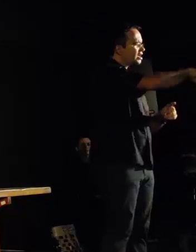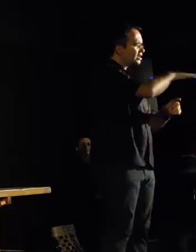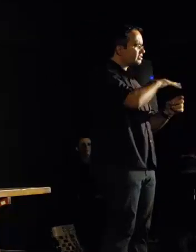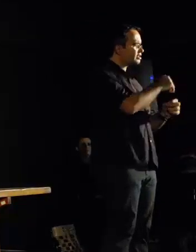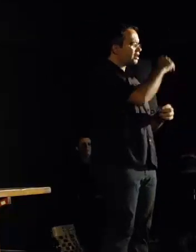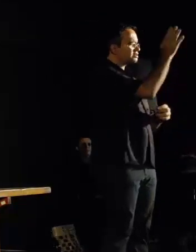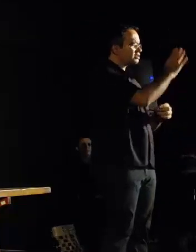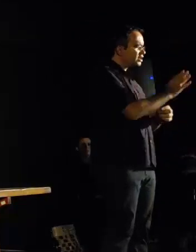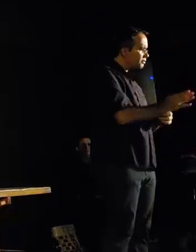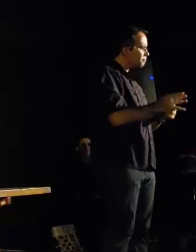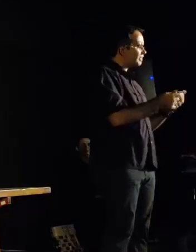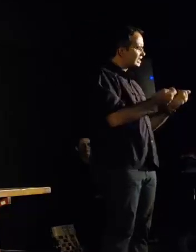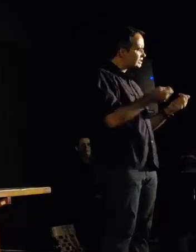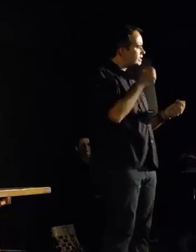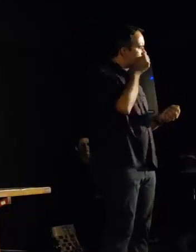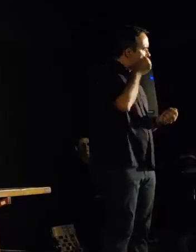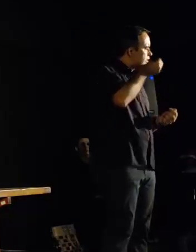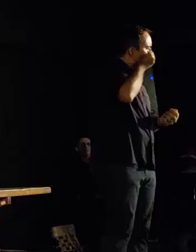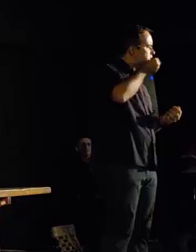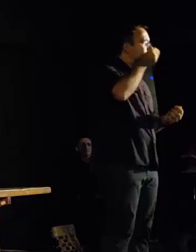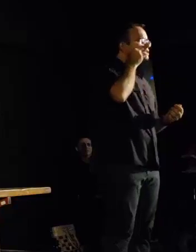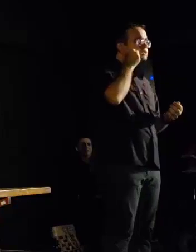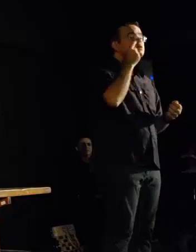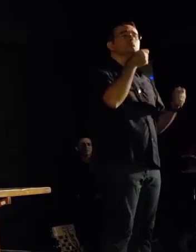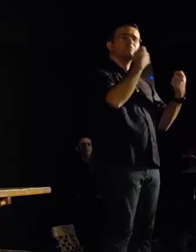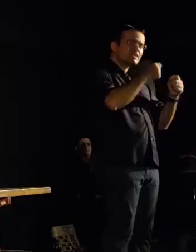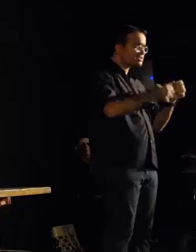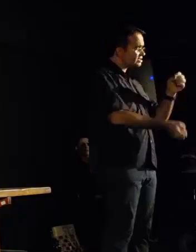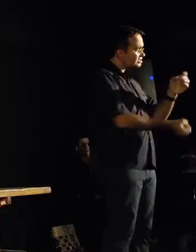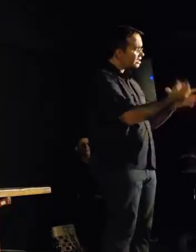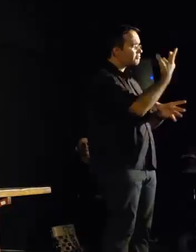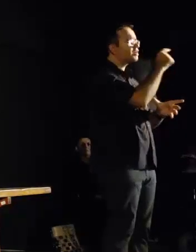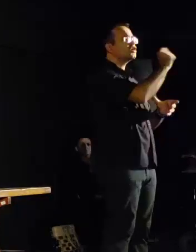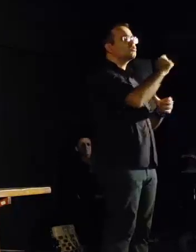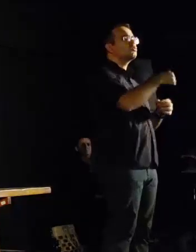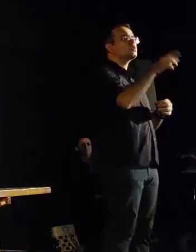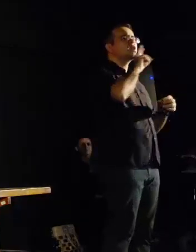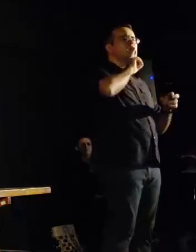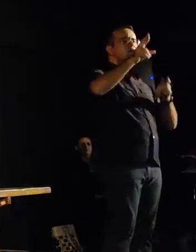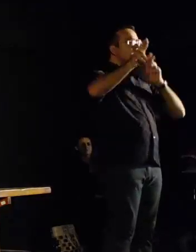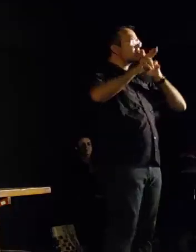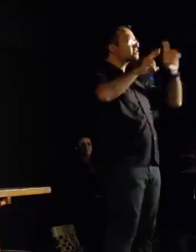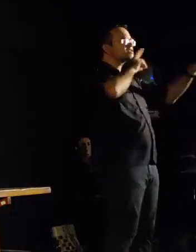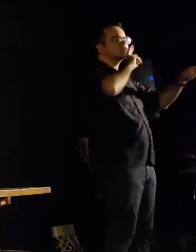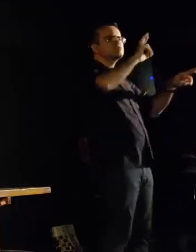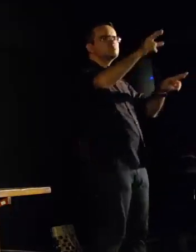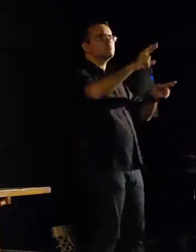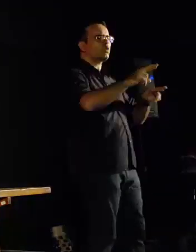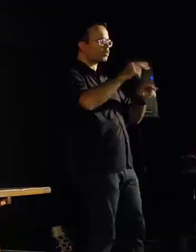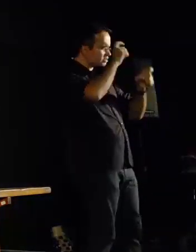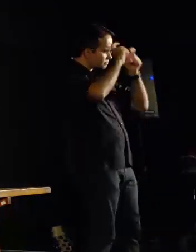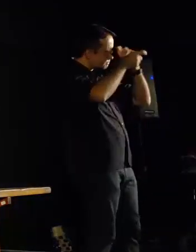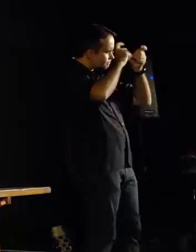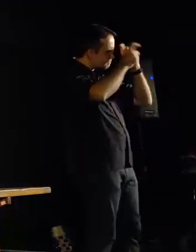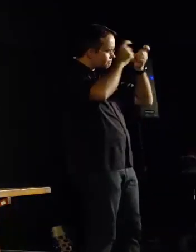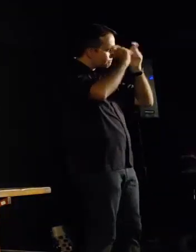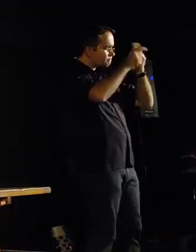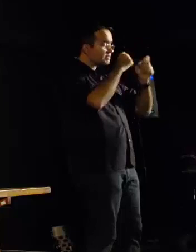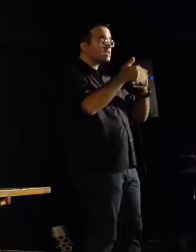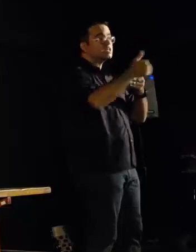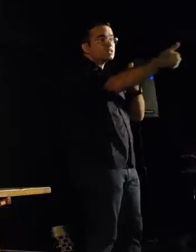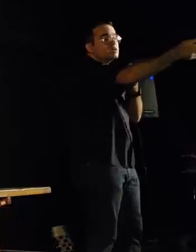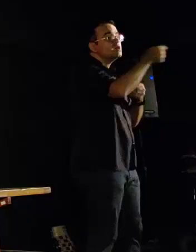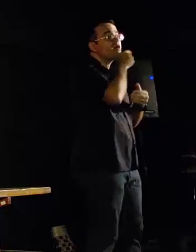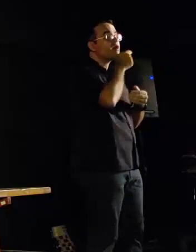em trânsito que sejam capazes de produzir respostas a questões que não nos foram postas ainda.